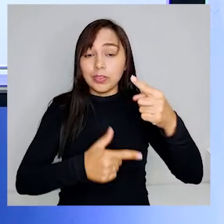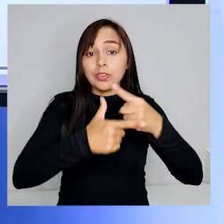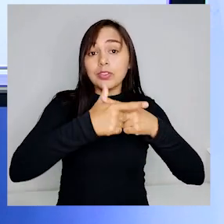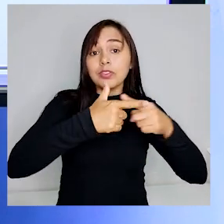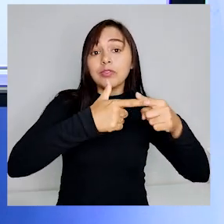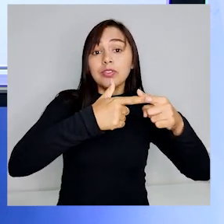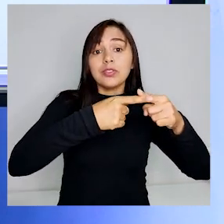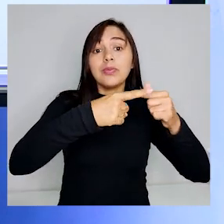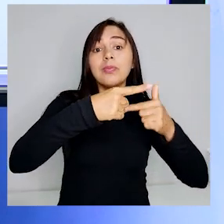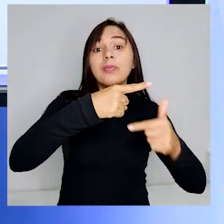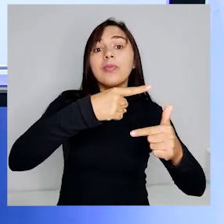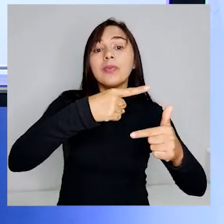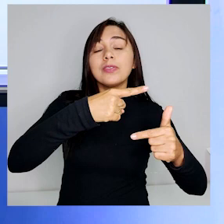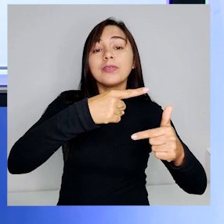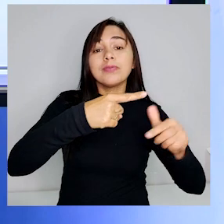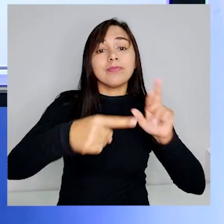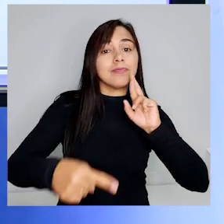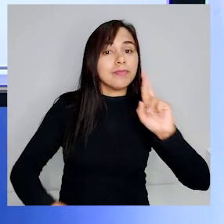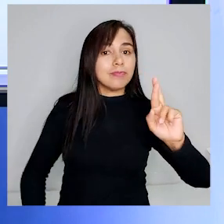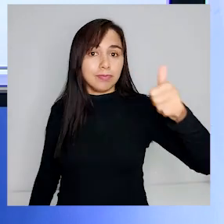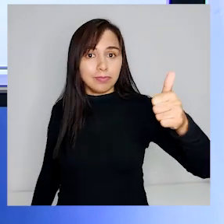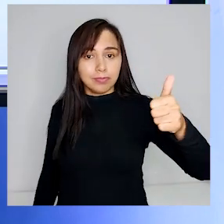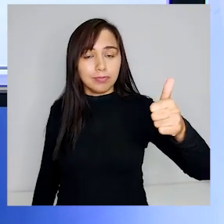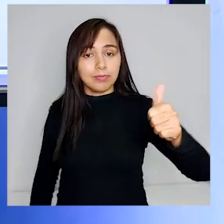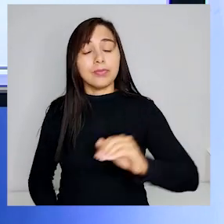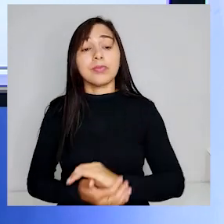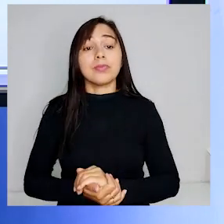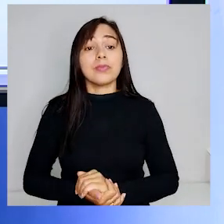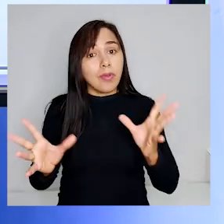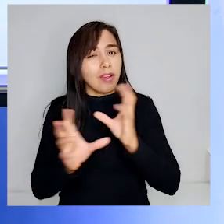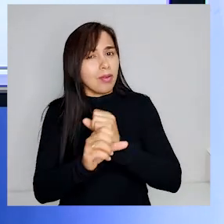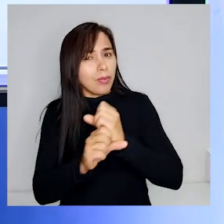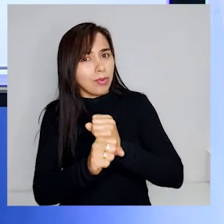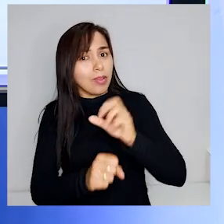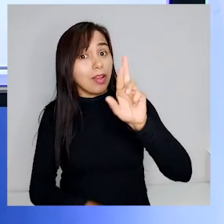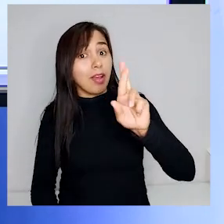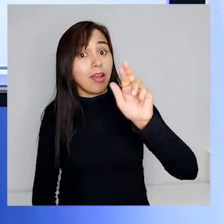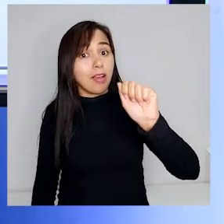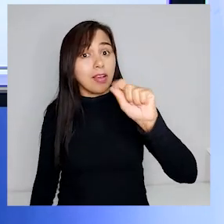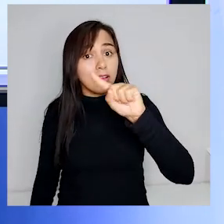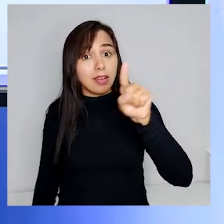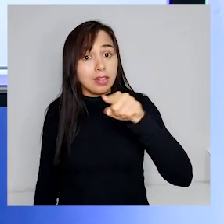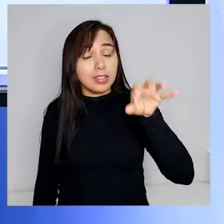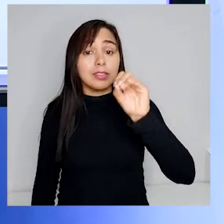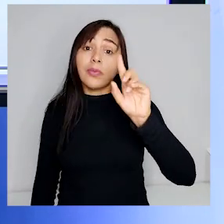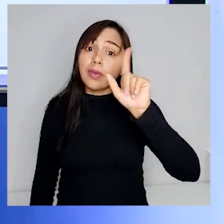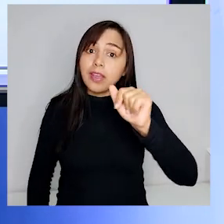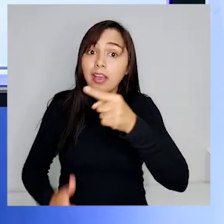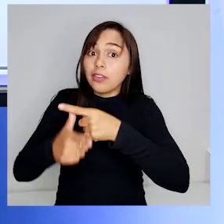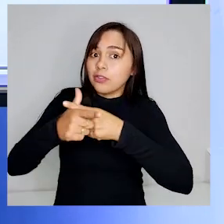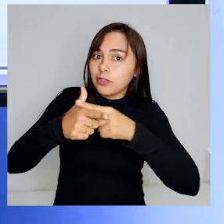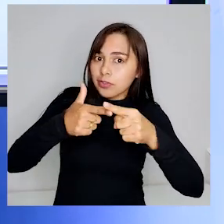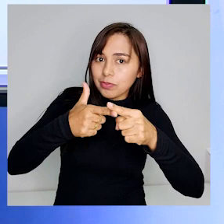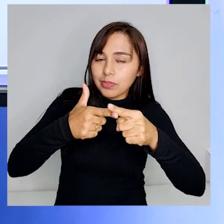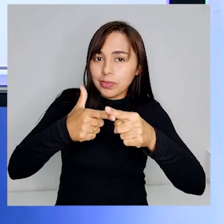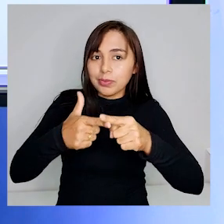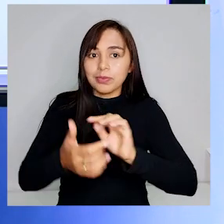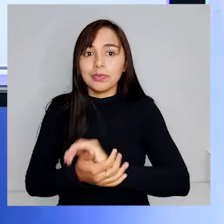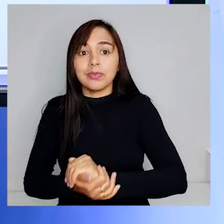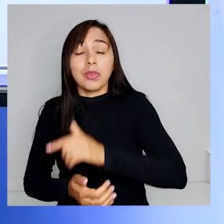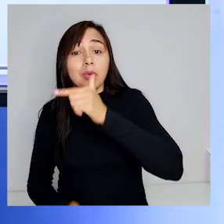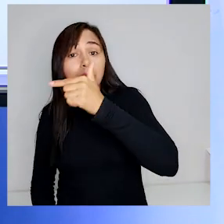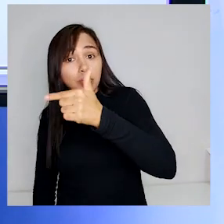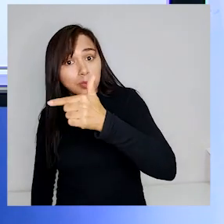a razão de um sobre o outro, que é o que essa questão quer, eu vou ver que a razão vai ser 2 sobre 1, que é igual a